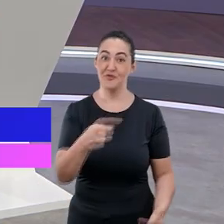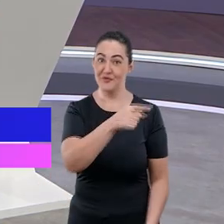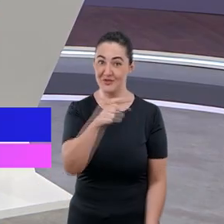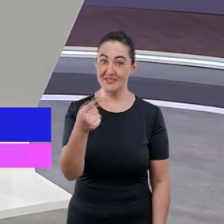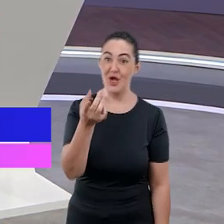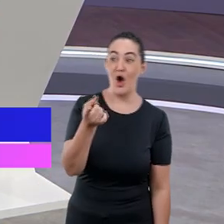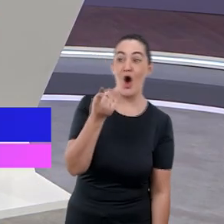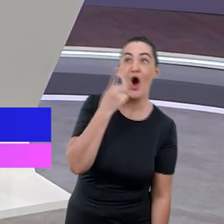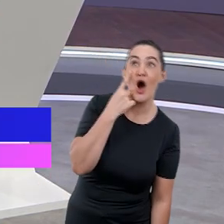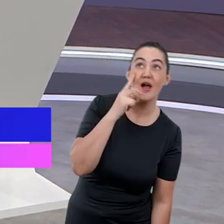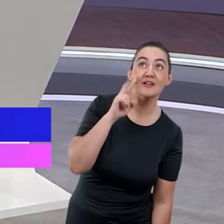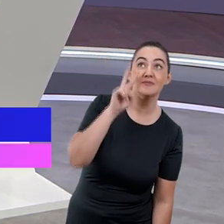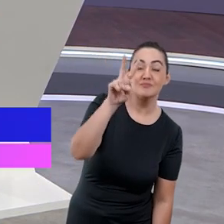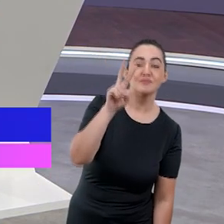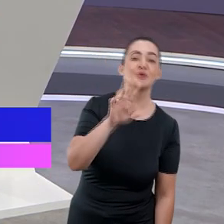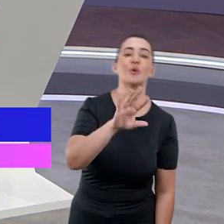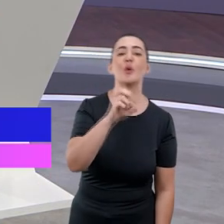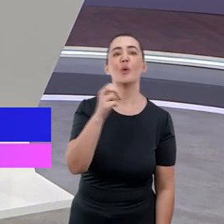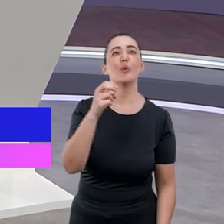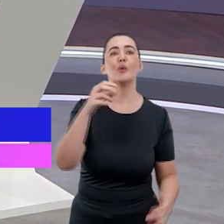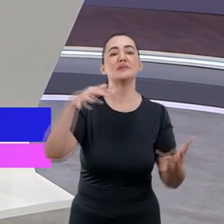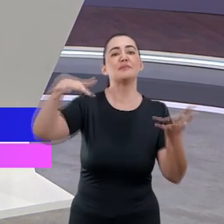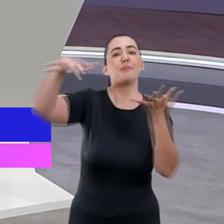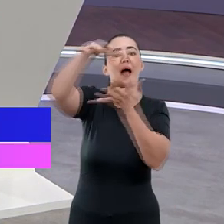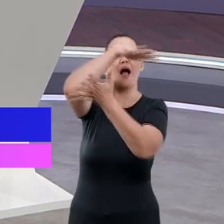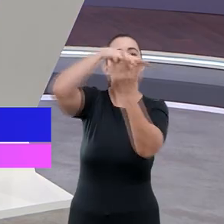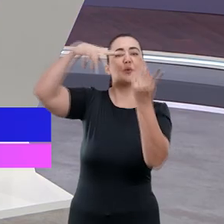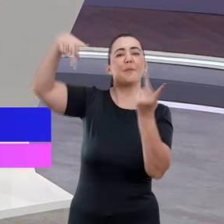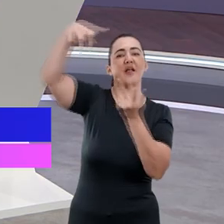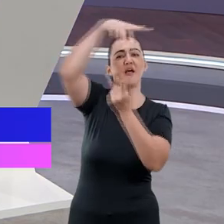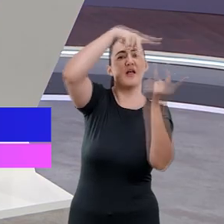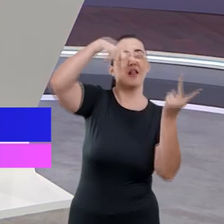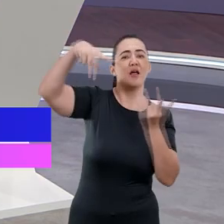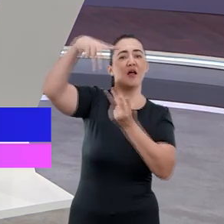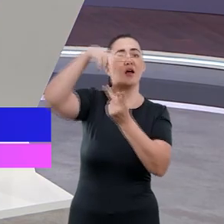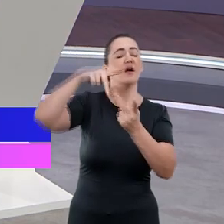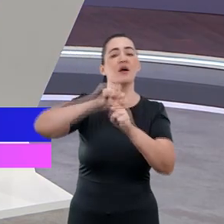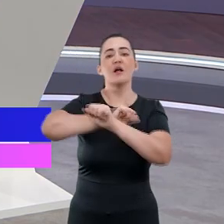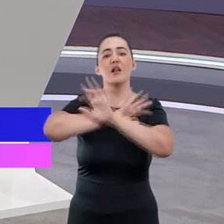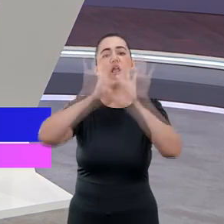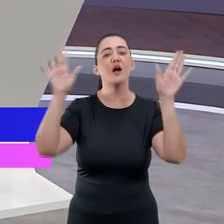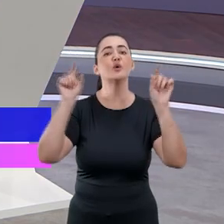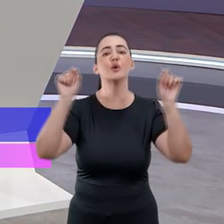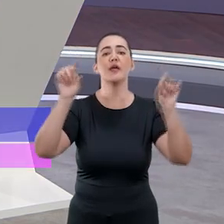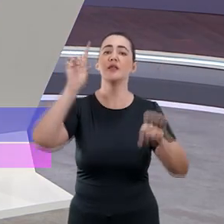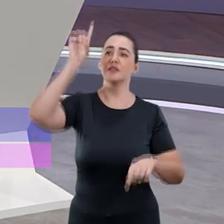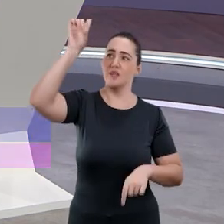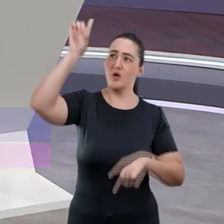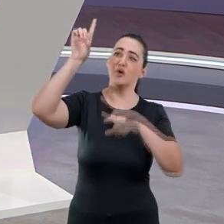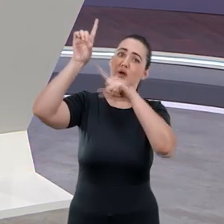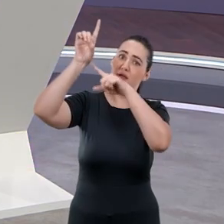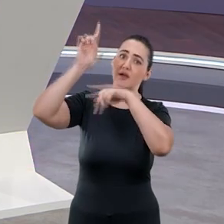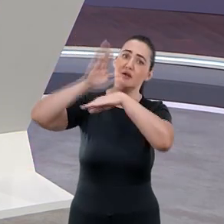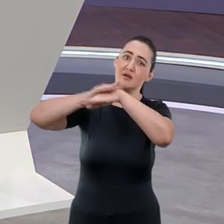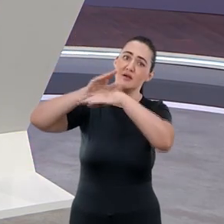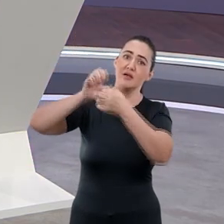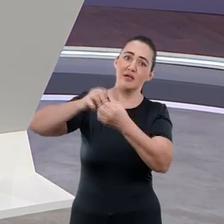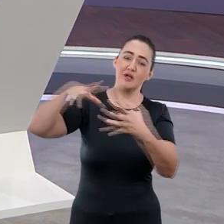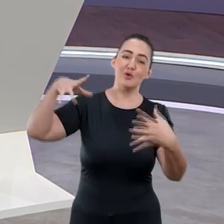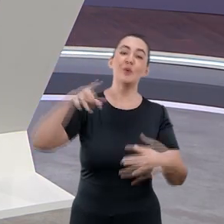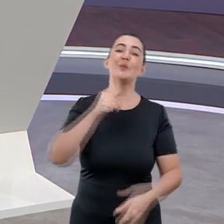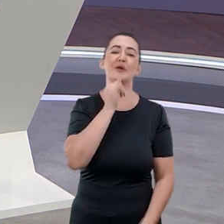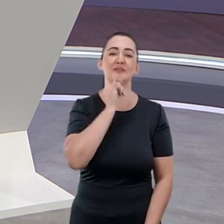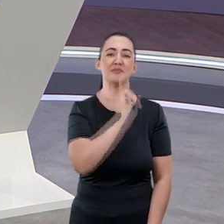olha para a natureza, você olha para o espaço, fica claro a assinatura de um Deus Criador. Como está em Isaías